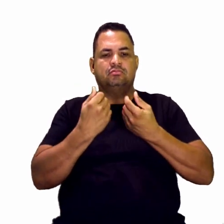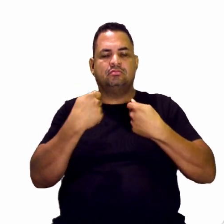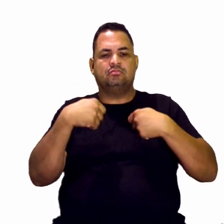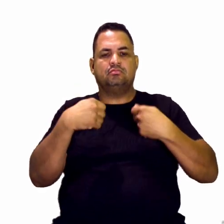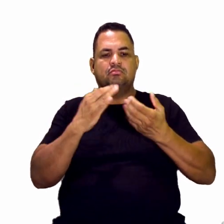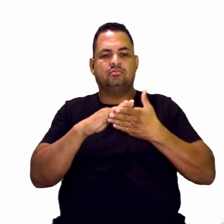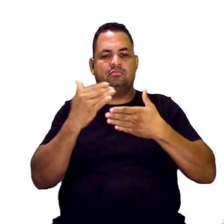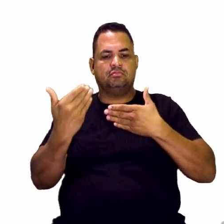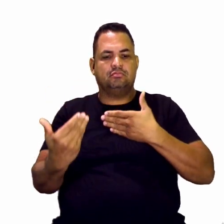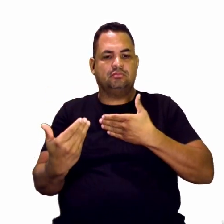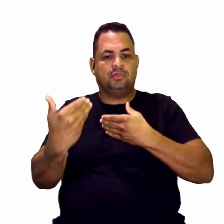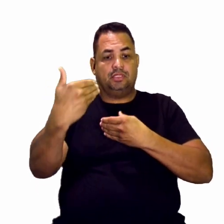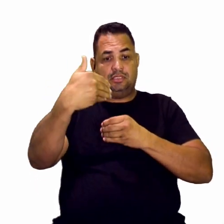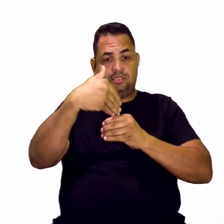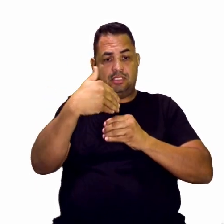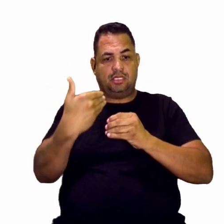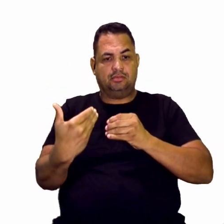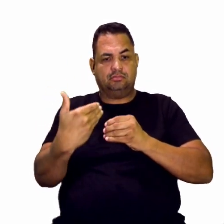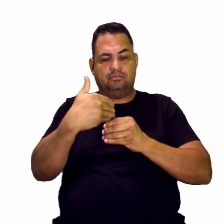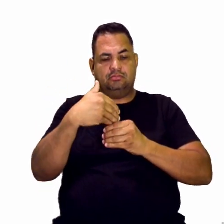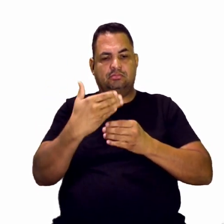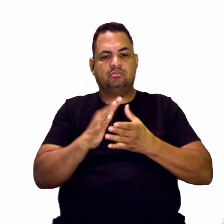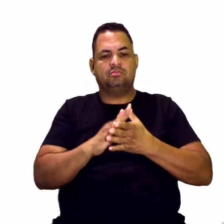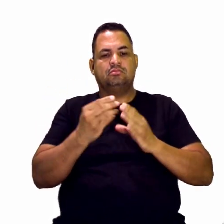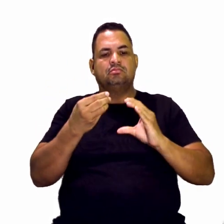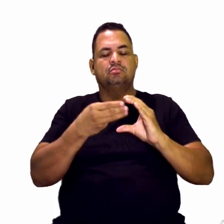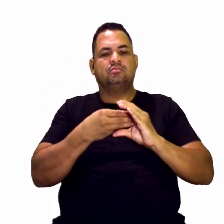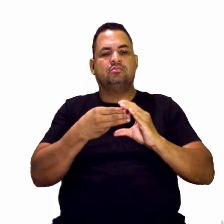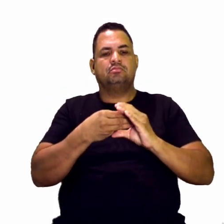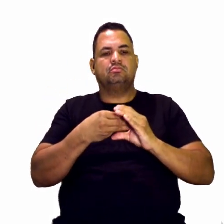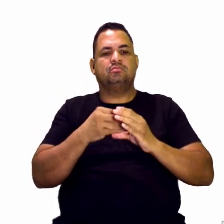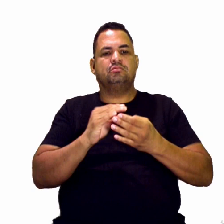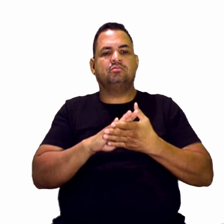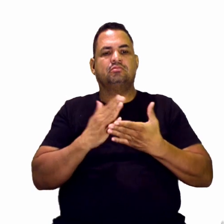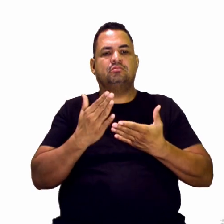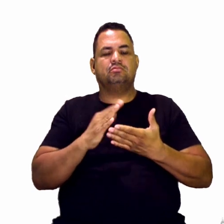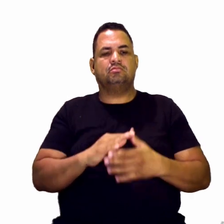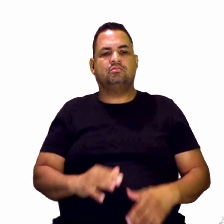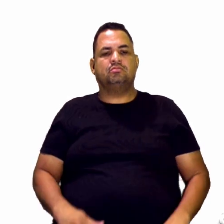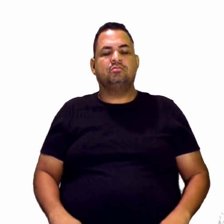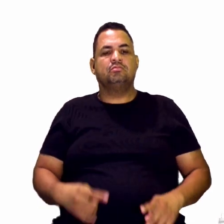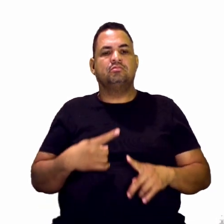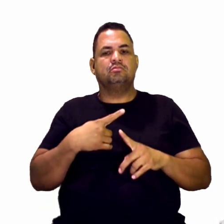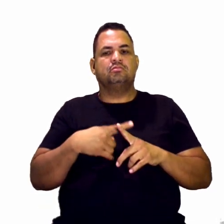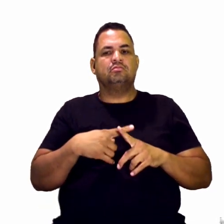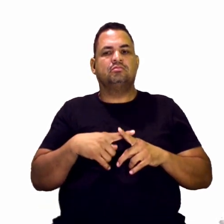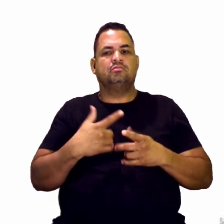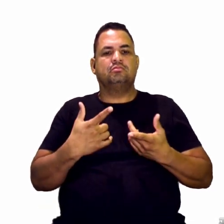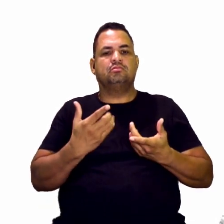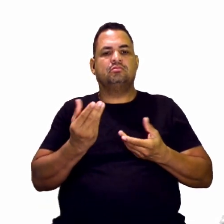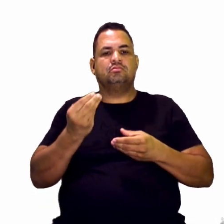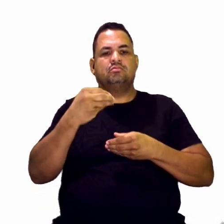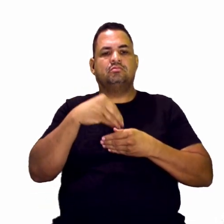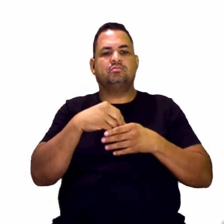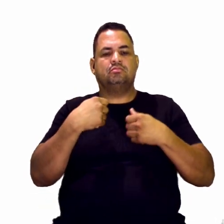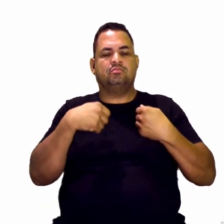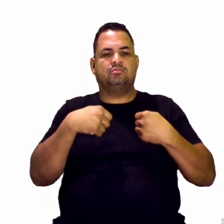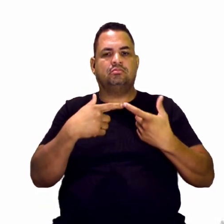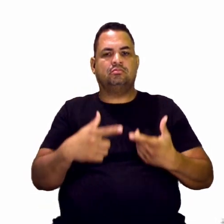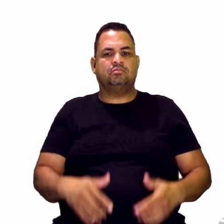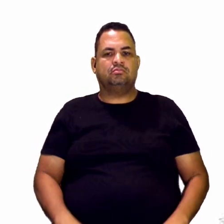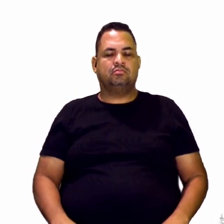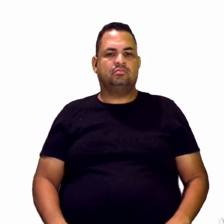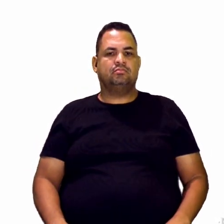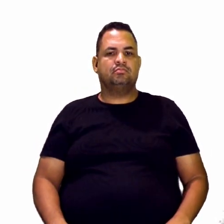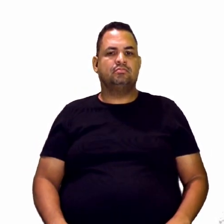deixar entrar, né? Automaticamente essa substância acaba passando. Por quê? Porque lá dentro está precisando.